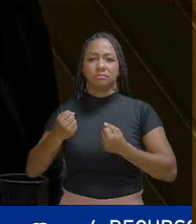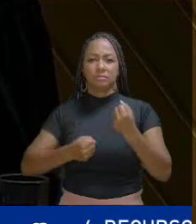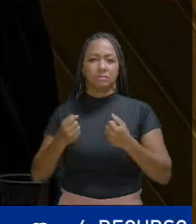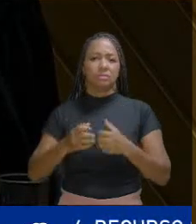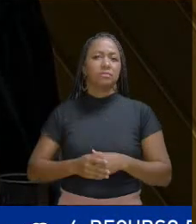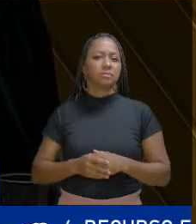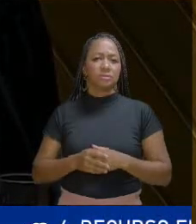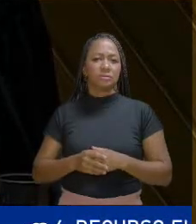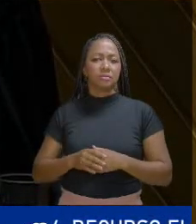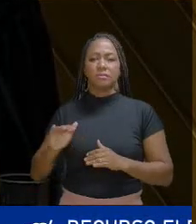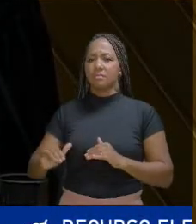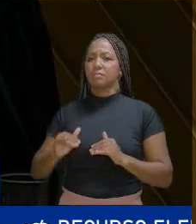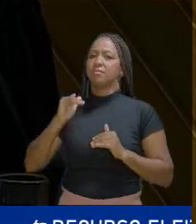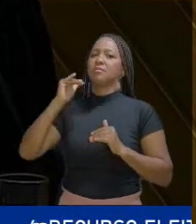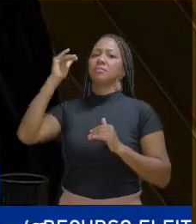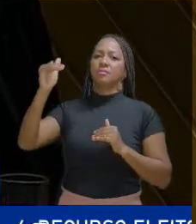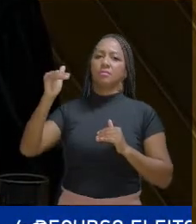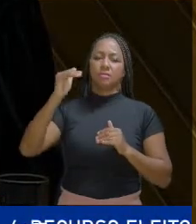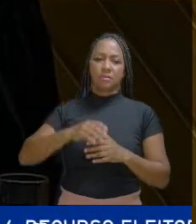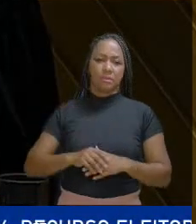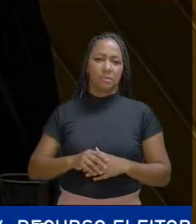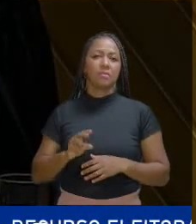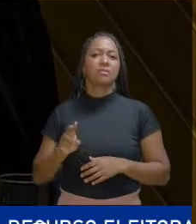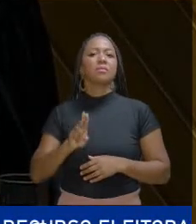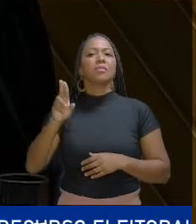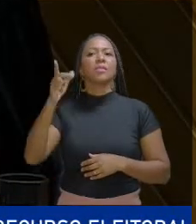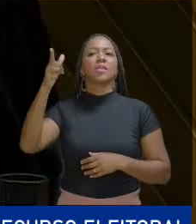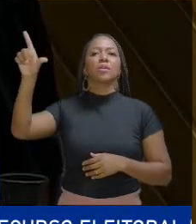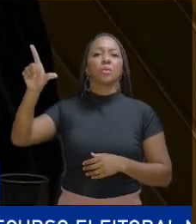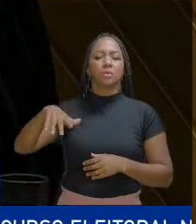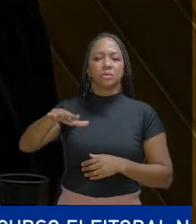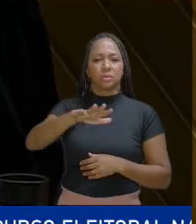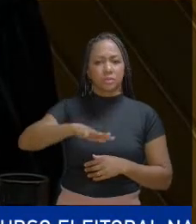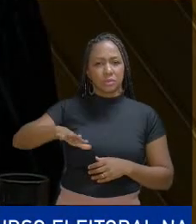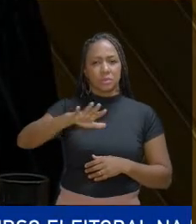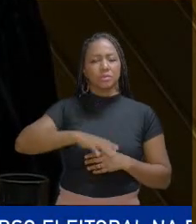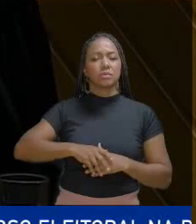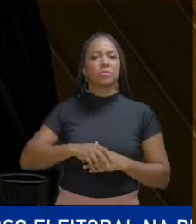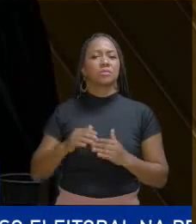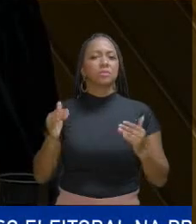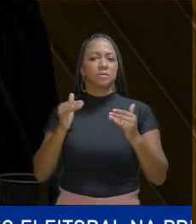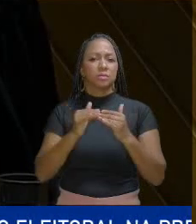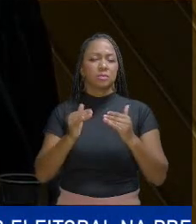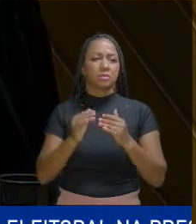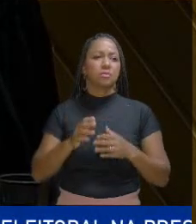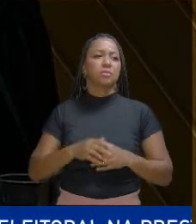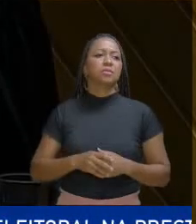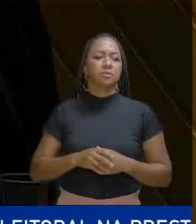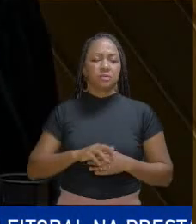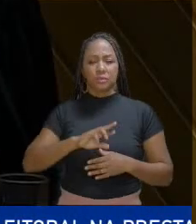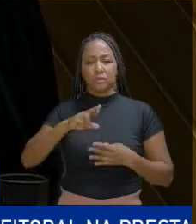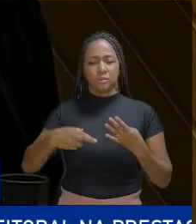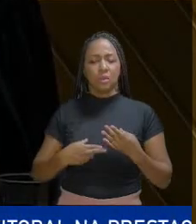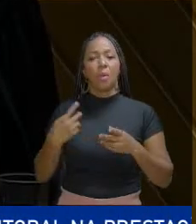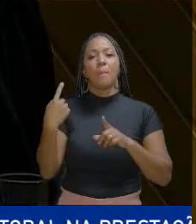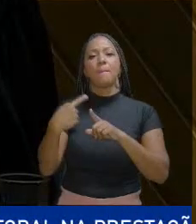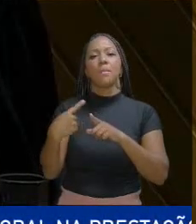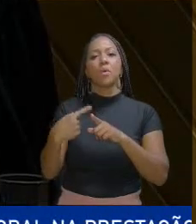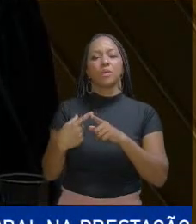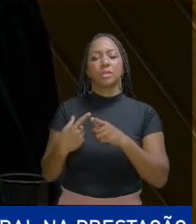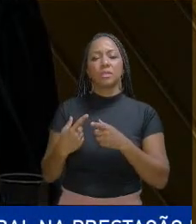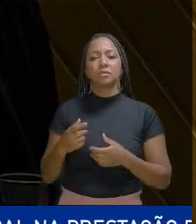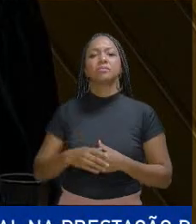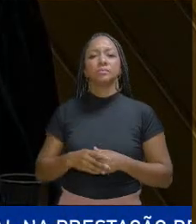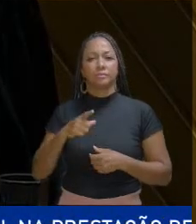automotores terrestres são superiores aos praticados em outras regiões, conforme alegado pela parte recorrente. Isso porque,